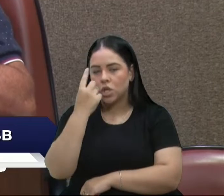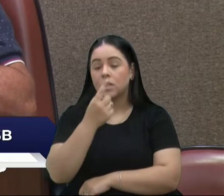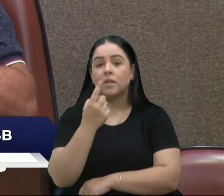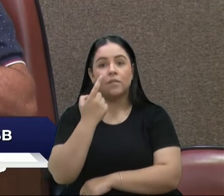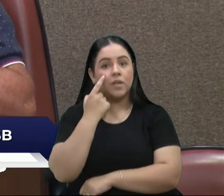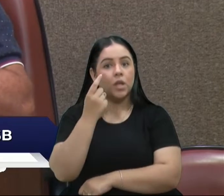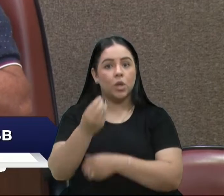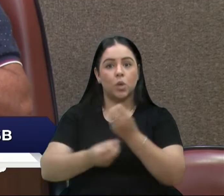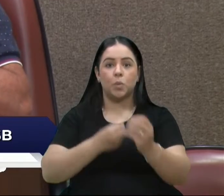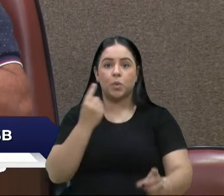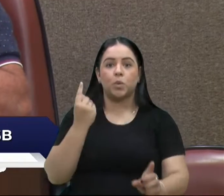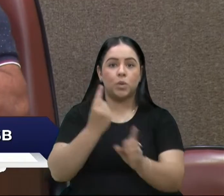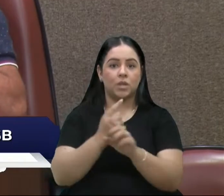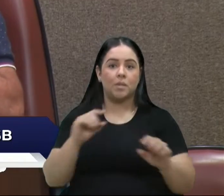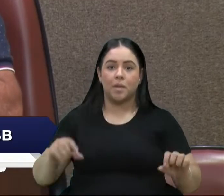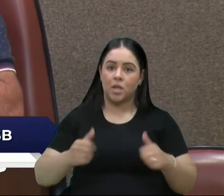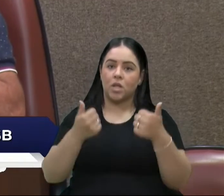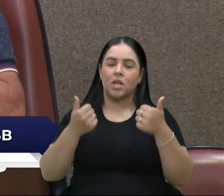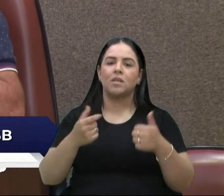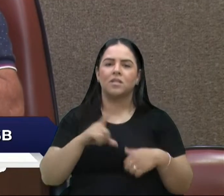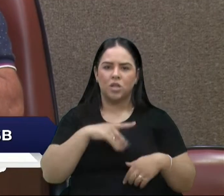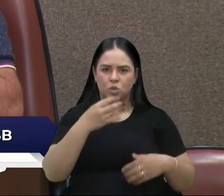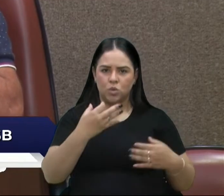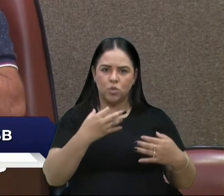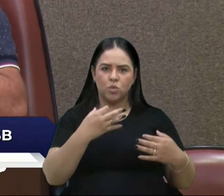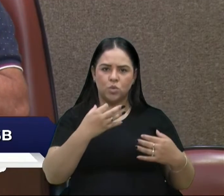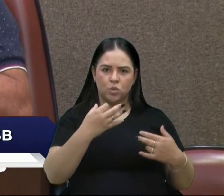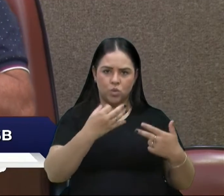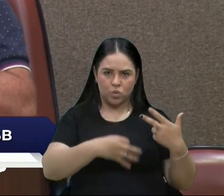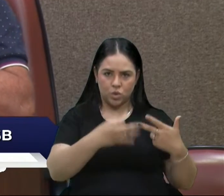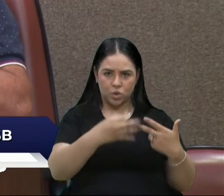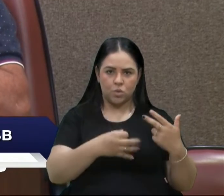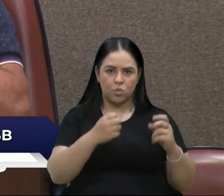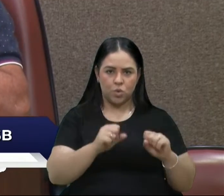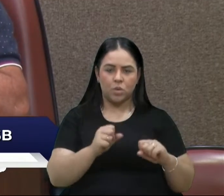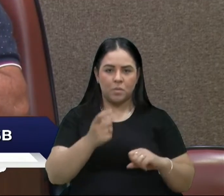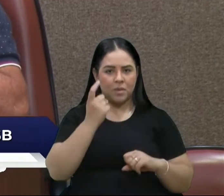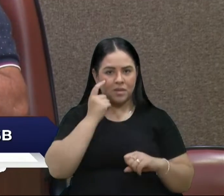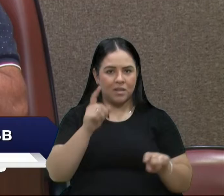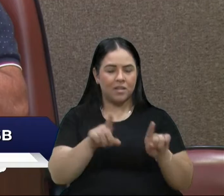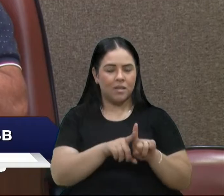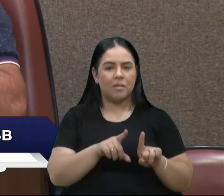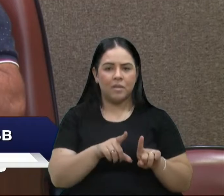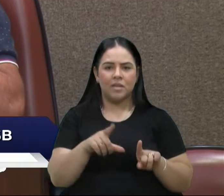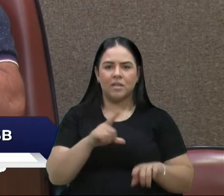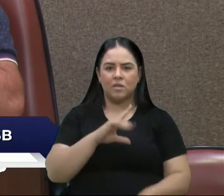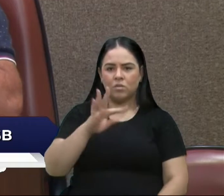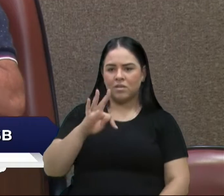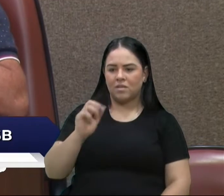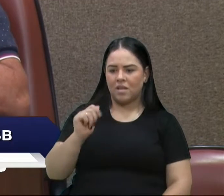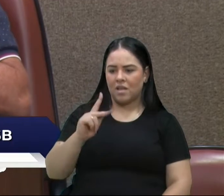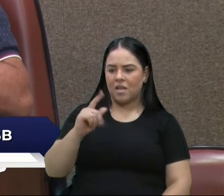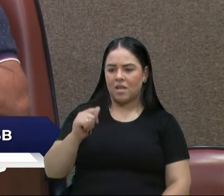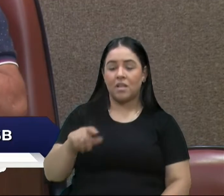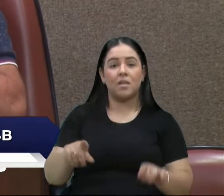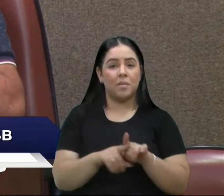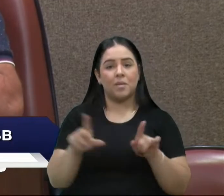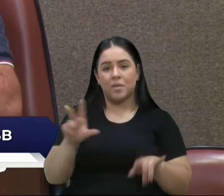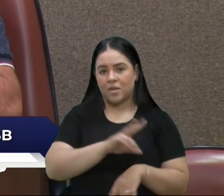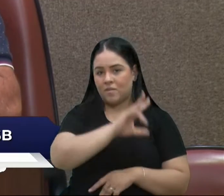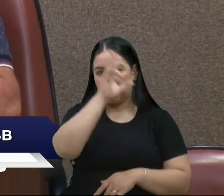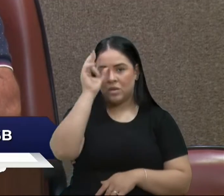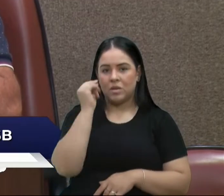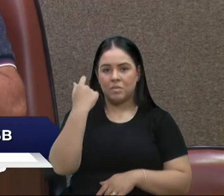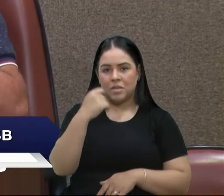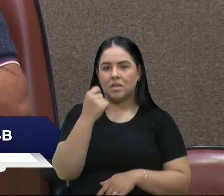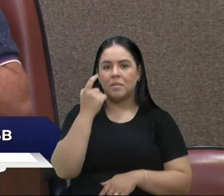forma, e eu tenho um jurídico aqui que pode pensar nisso, e tem o TACA, e a prefeitura precisa se debruçar